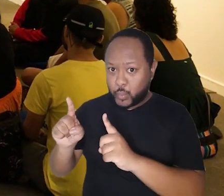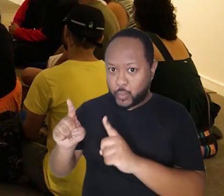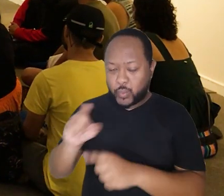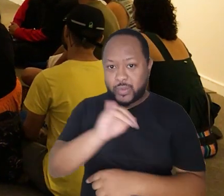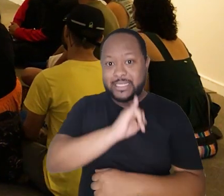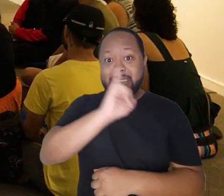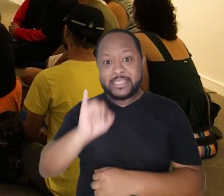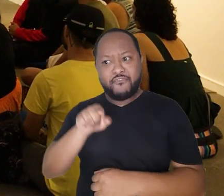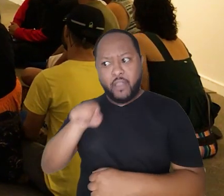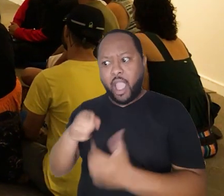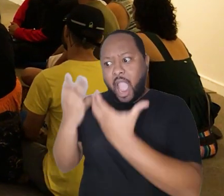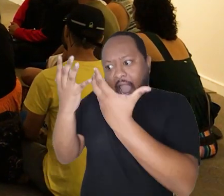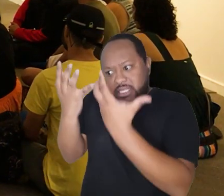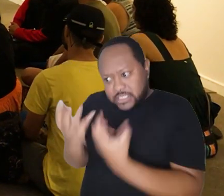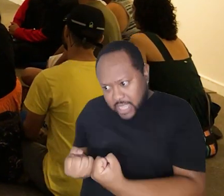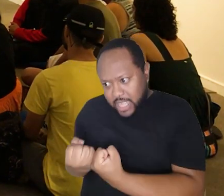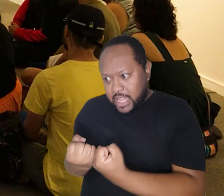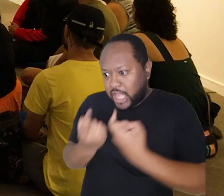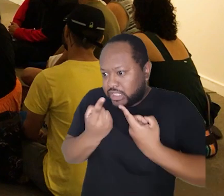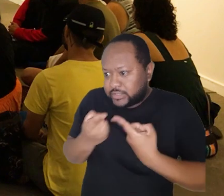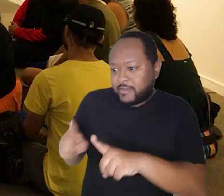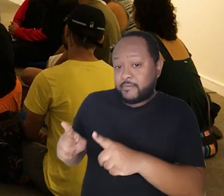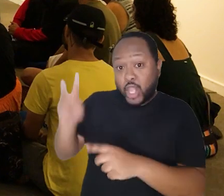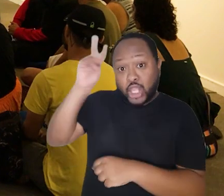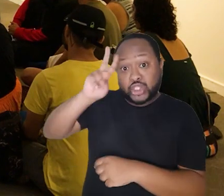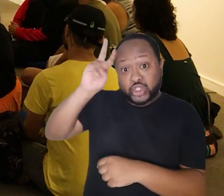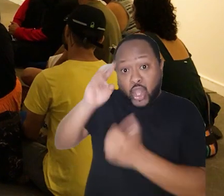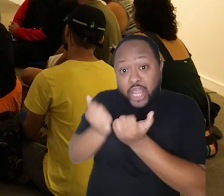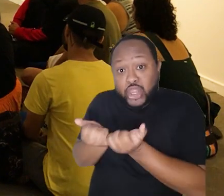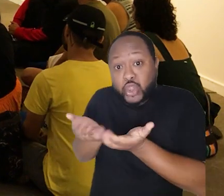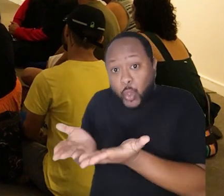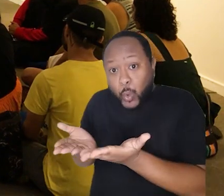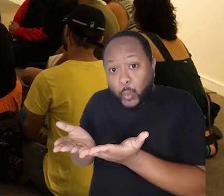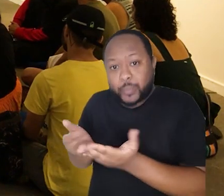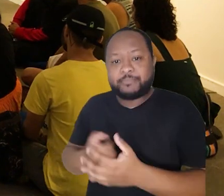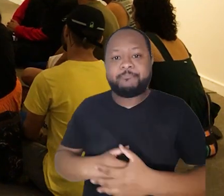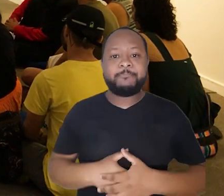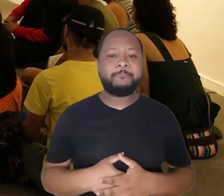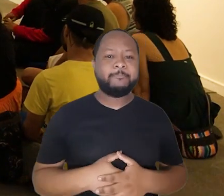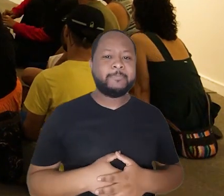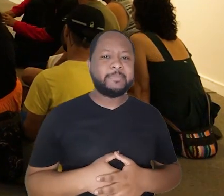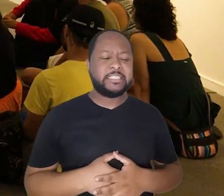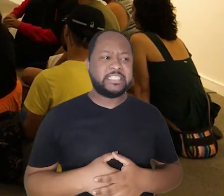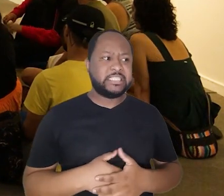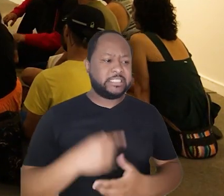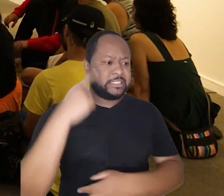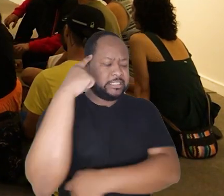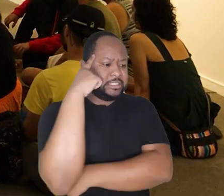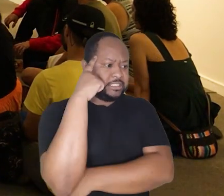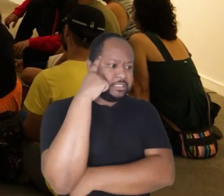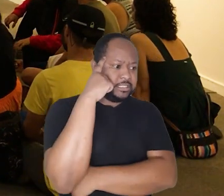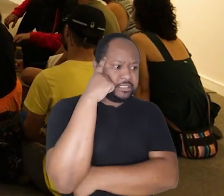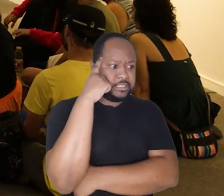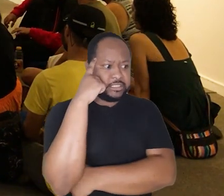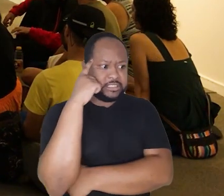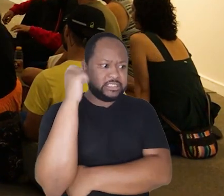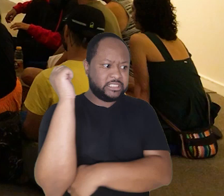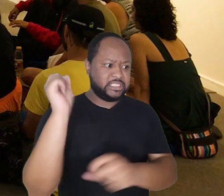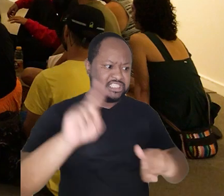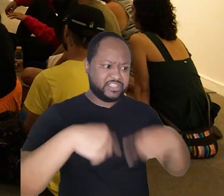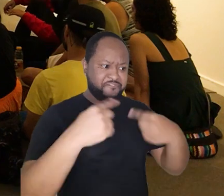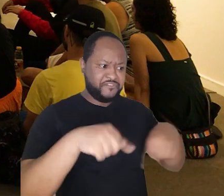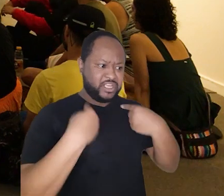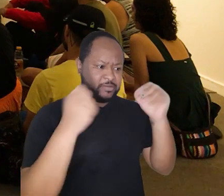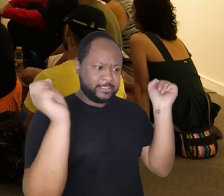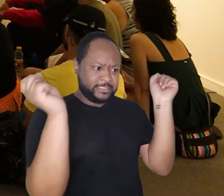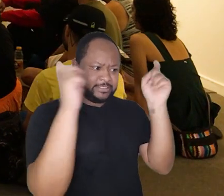aceitar o desafio, eu te dou as histórias. O Anansi já ficou um pouco preocupado, né? Desafio é um pouco difícil, vamos